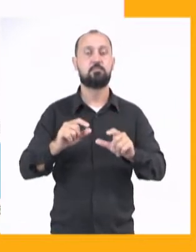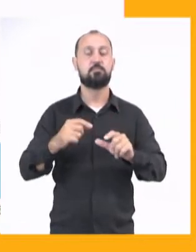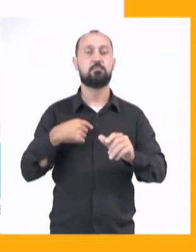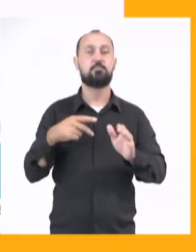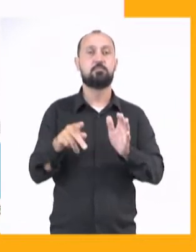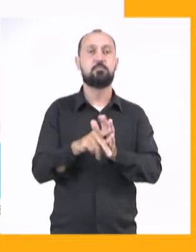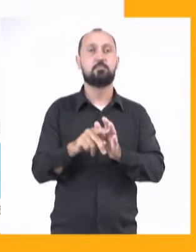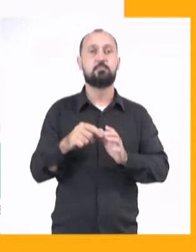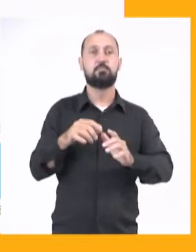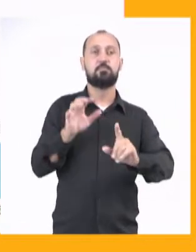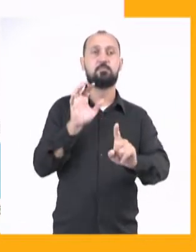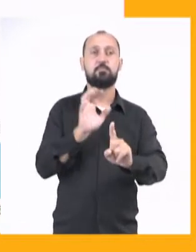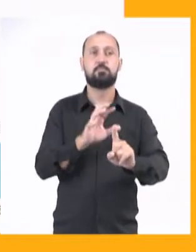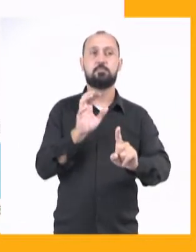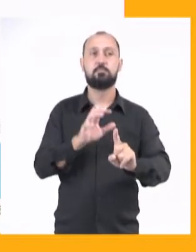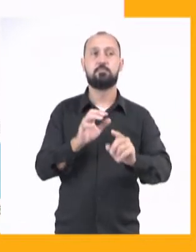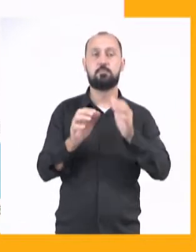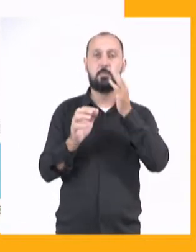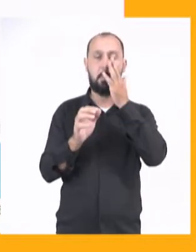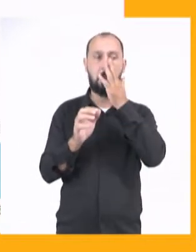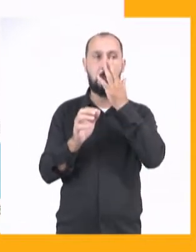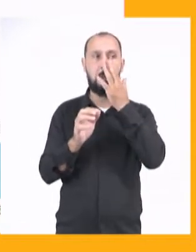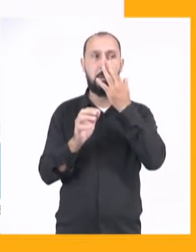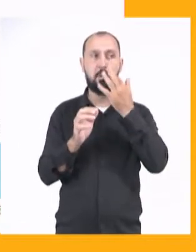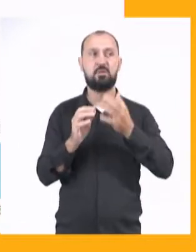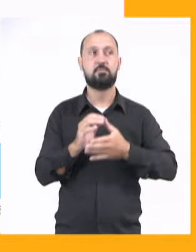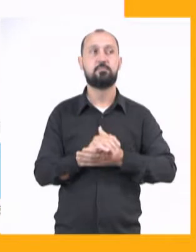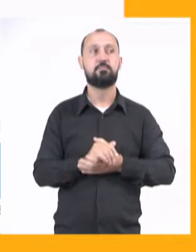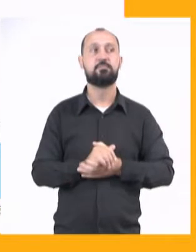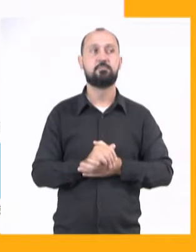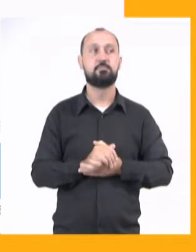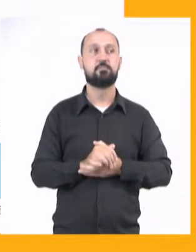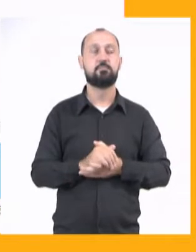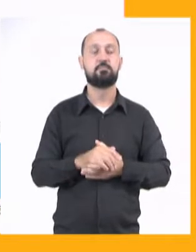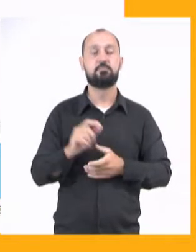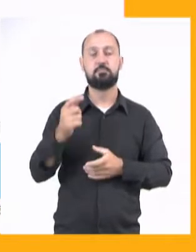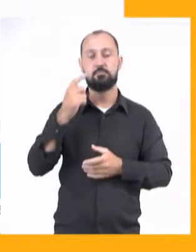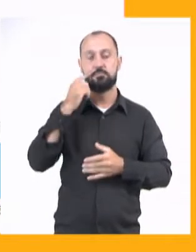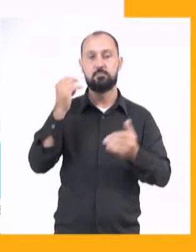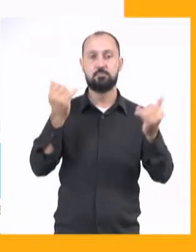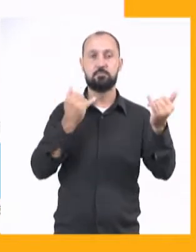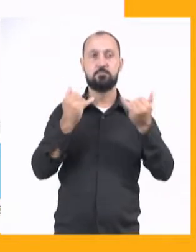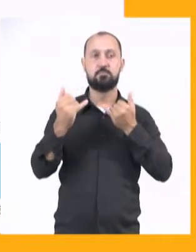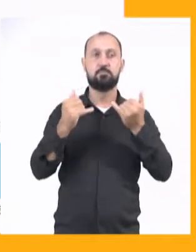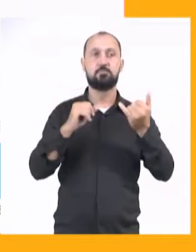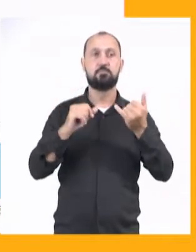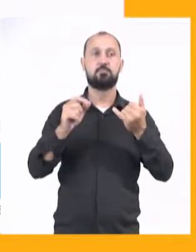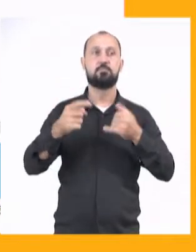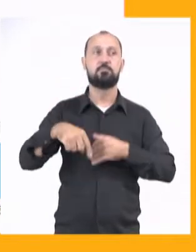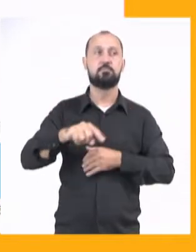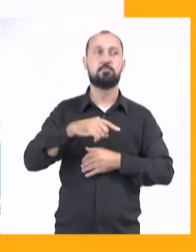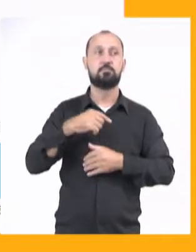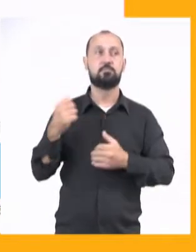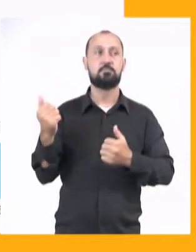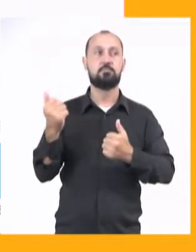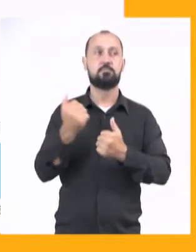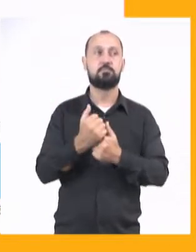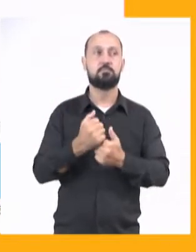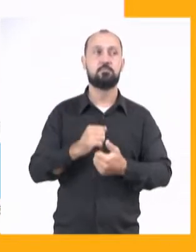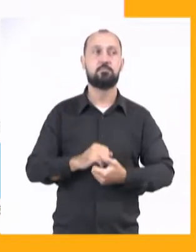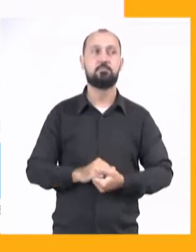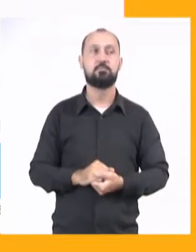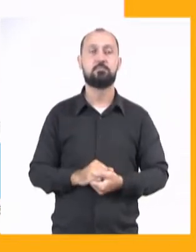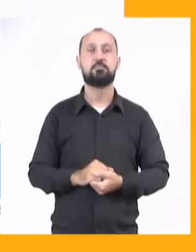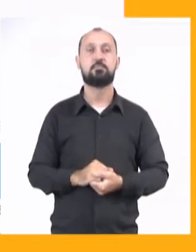ver o impacto da pandemia e do avanço da miséria e da pobreza na região centro-oeste do Brasil, é os